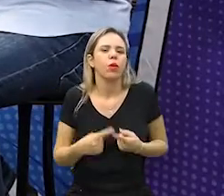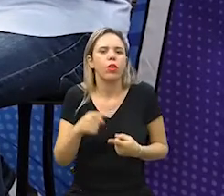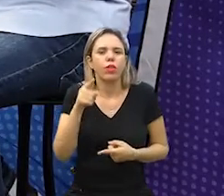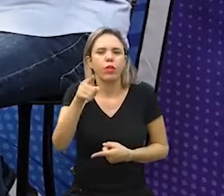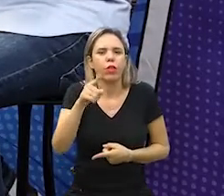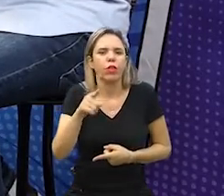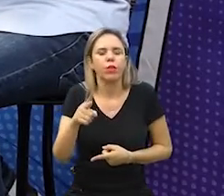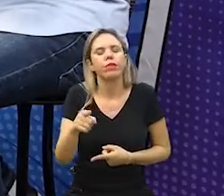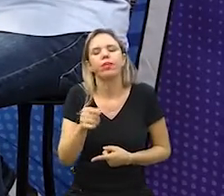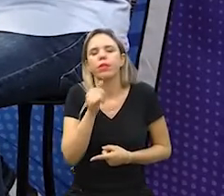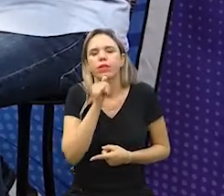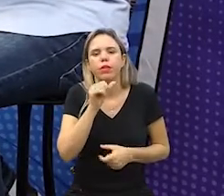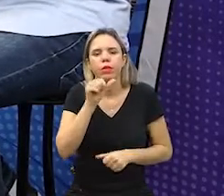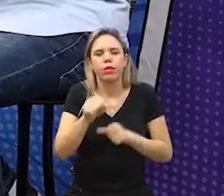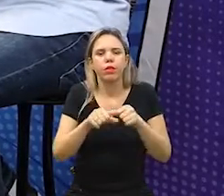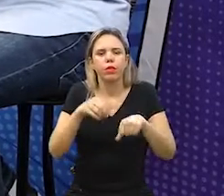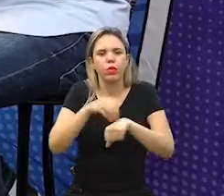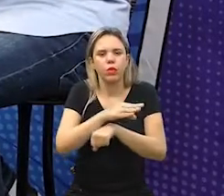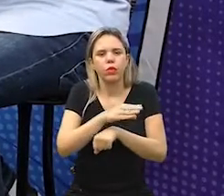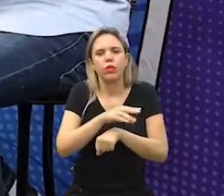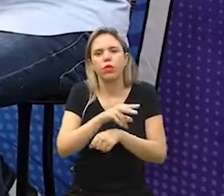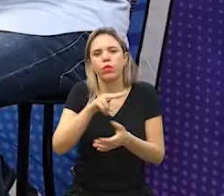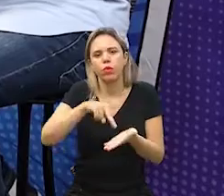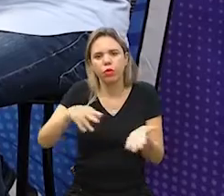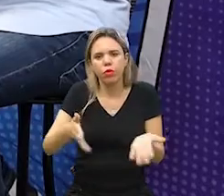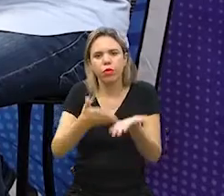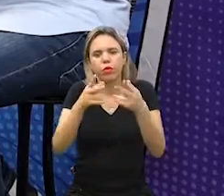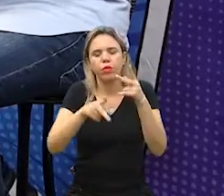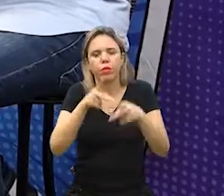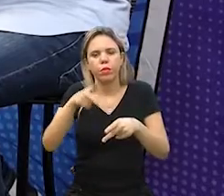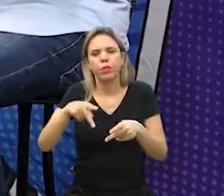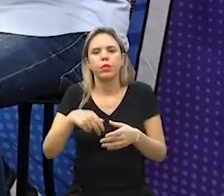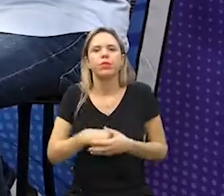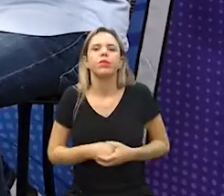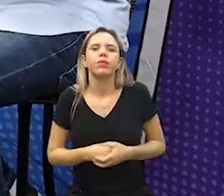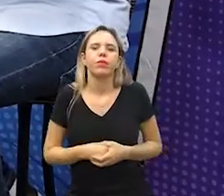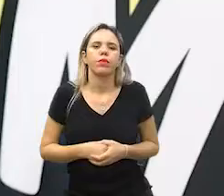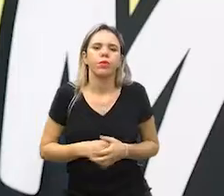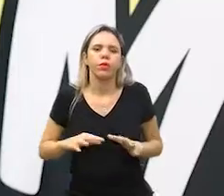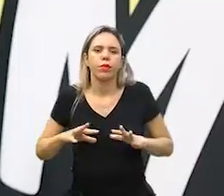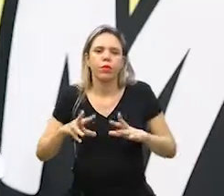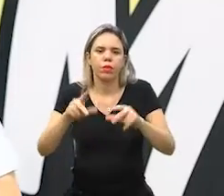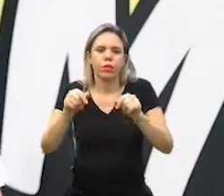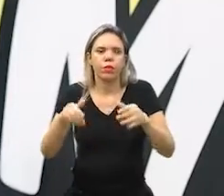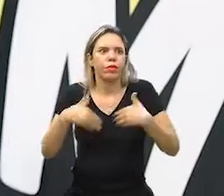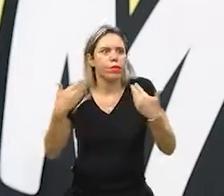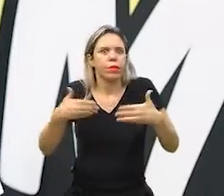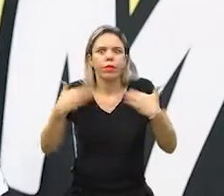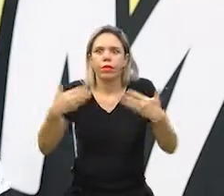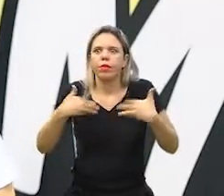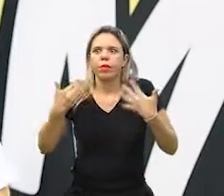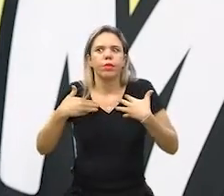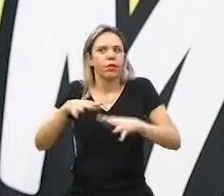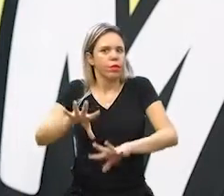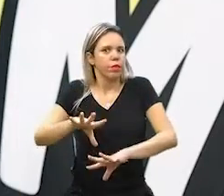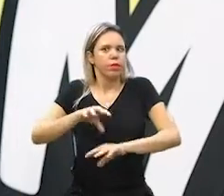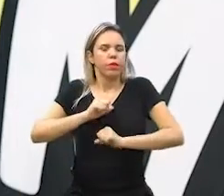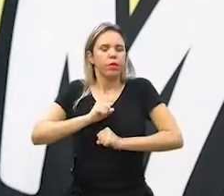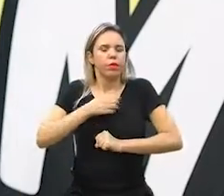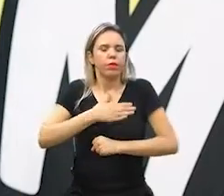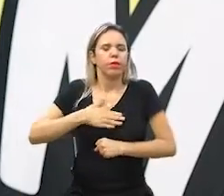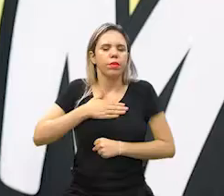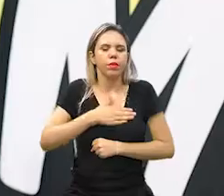Porque você tem que transportar, né, levar para o leitor, né, toda aquela adrenalina, aquela